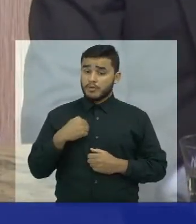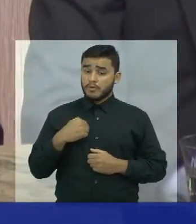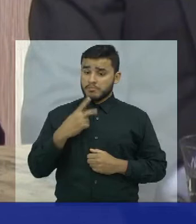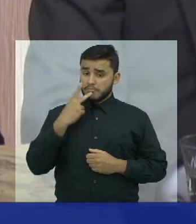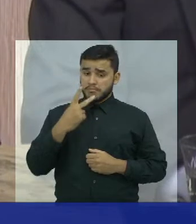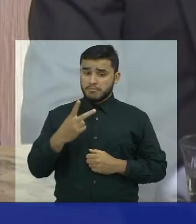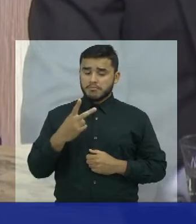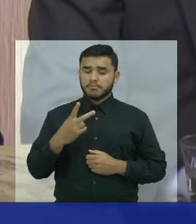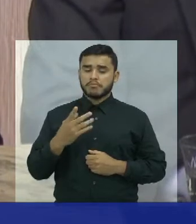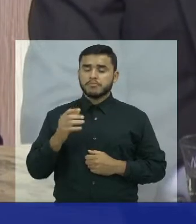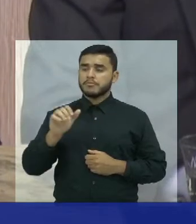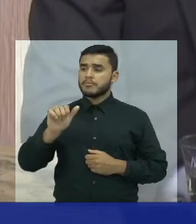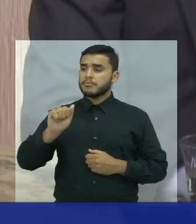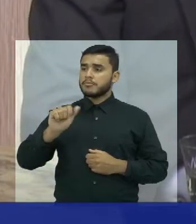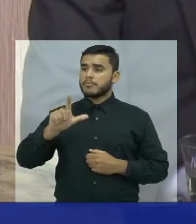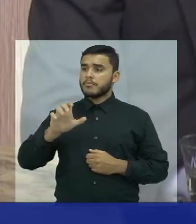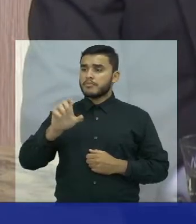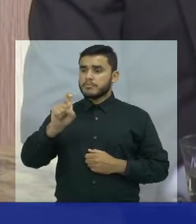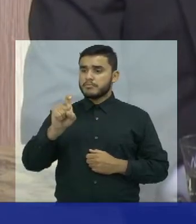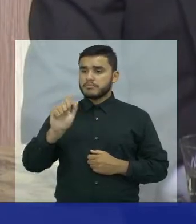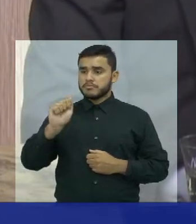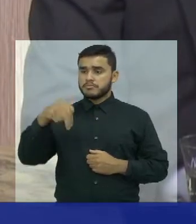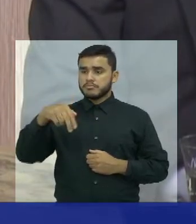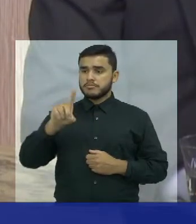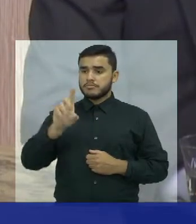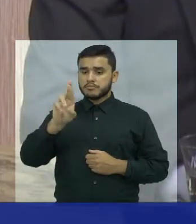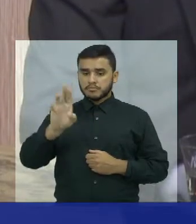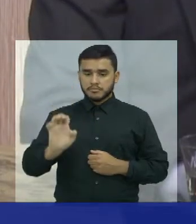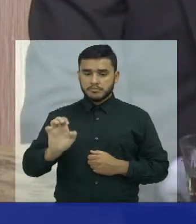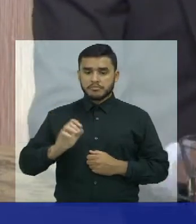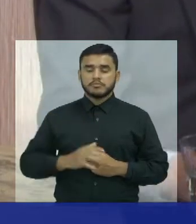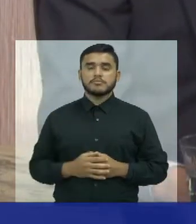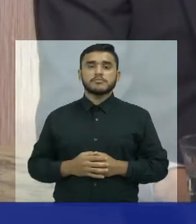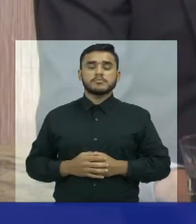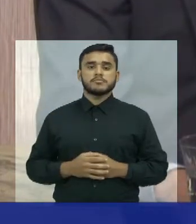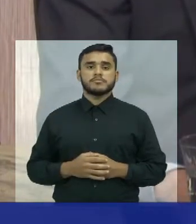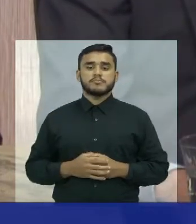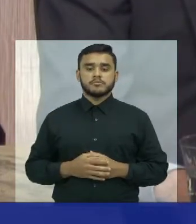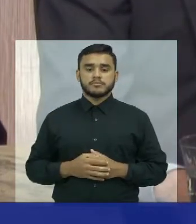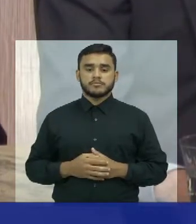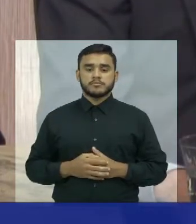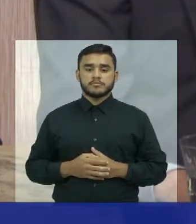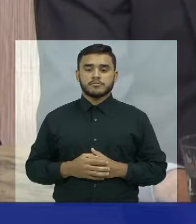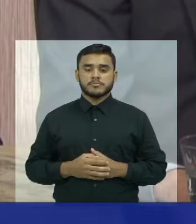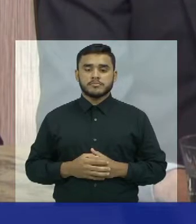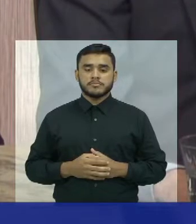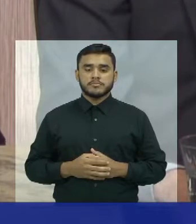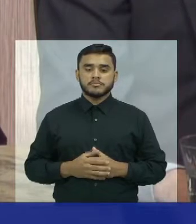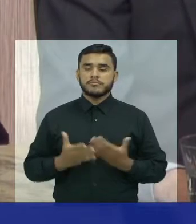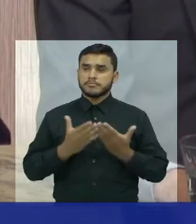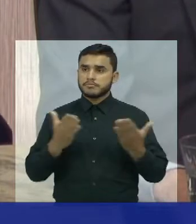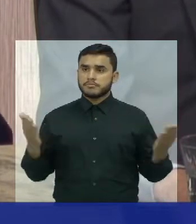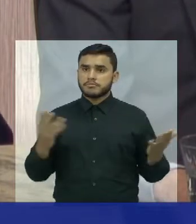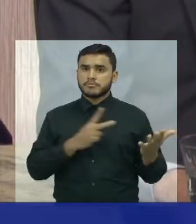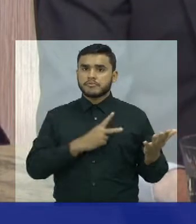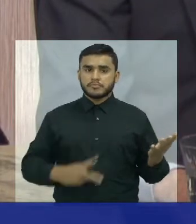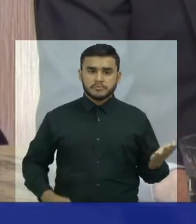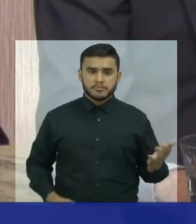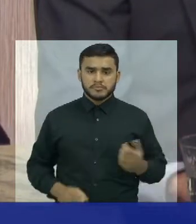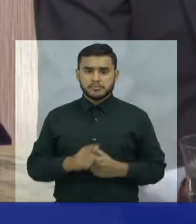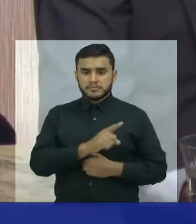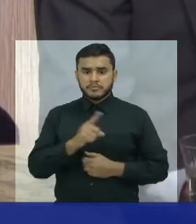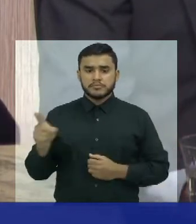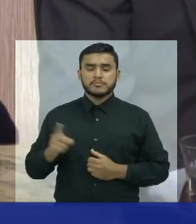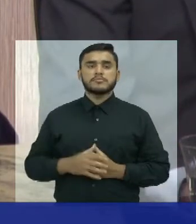informar, o professor Alexandre tocou nesse assunto. Aqui estão presentes, professor, vários vereadores e suas